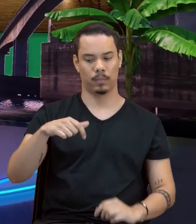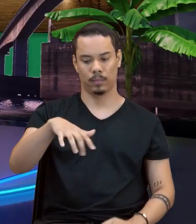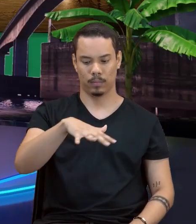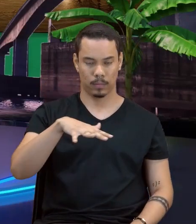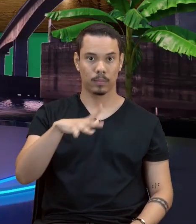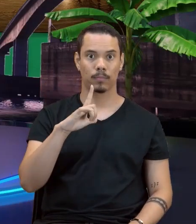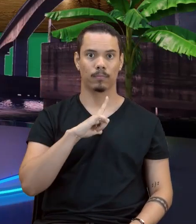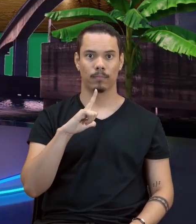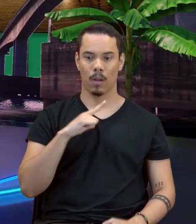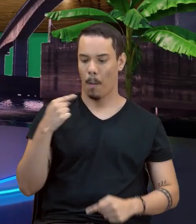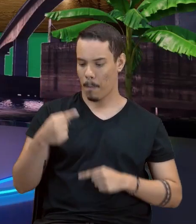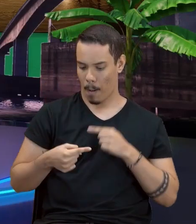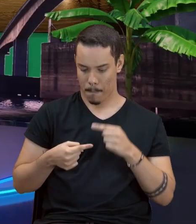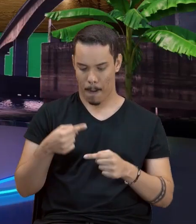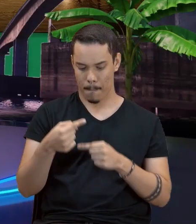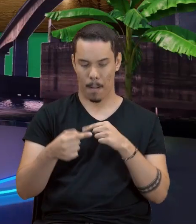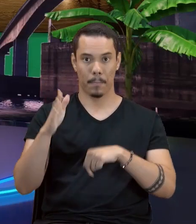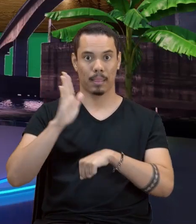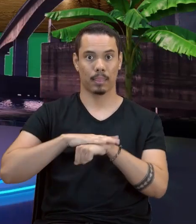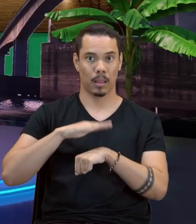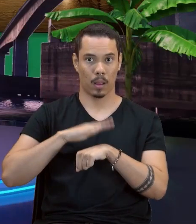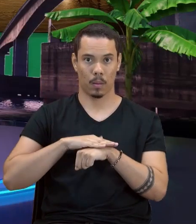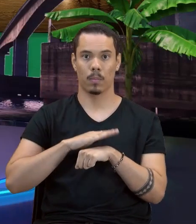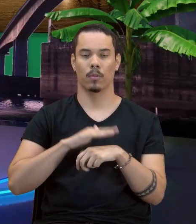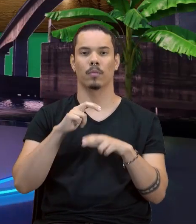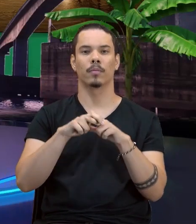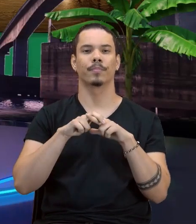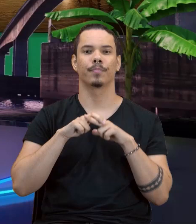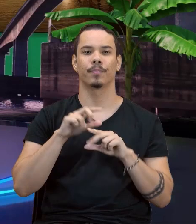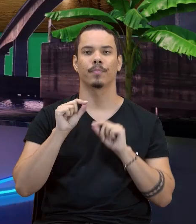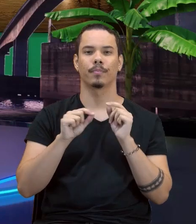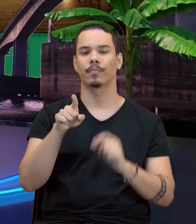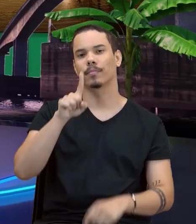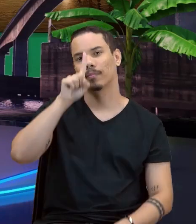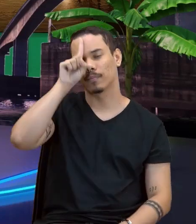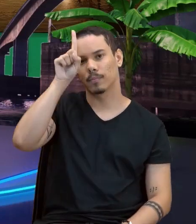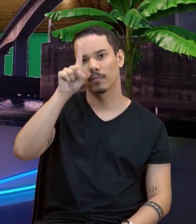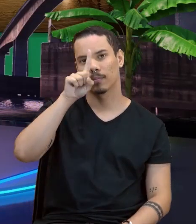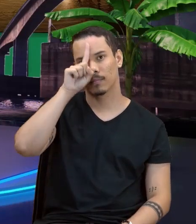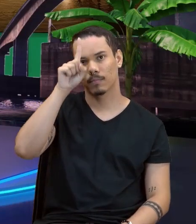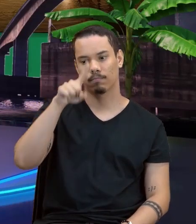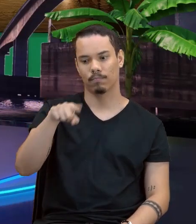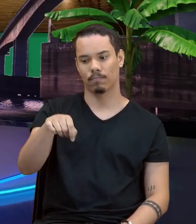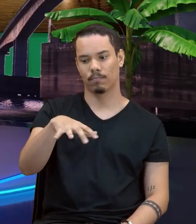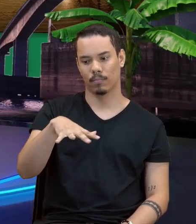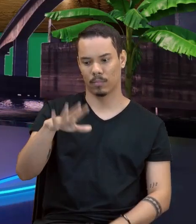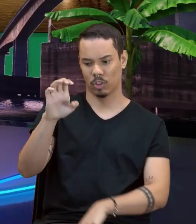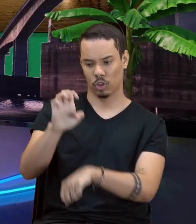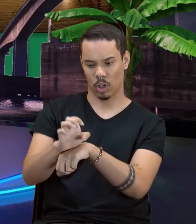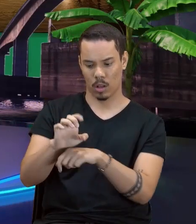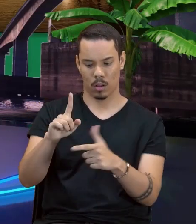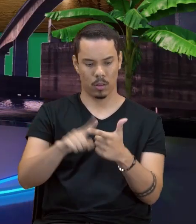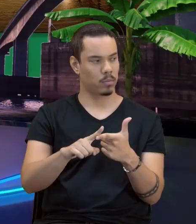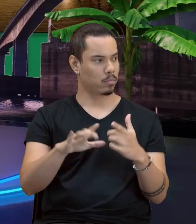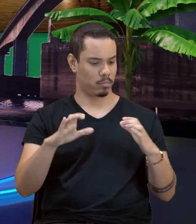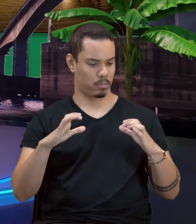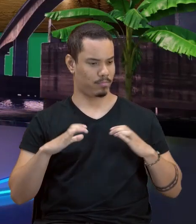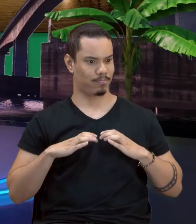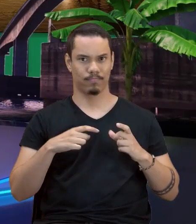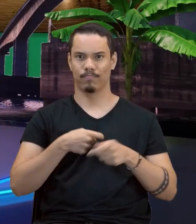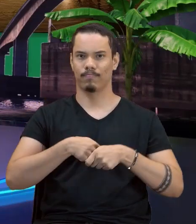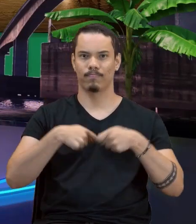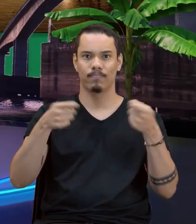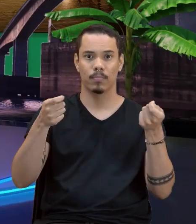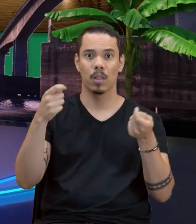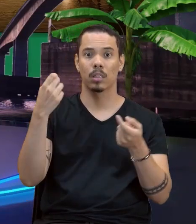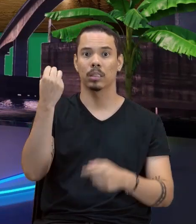construído com o tempo. Então, você criar um estado, criar uma cidade, é inevitável quando a gente fala